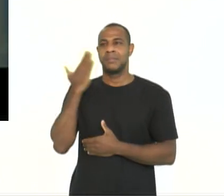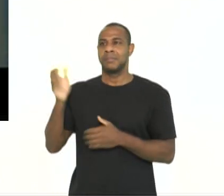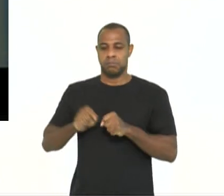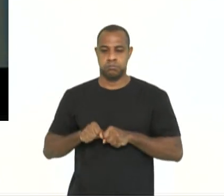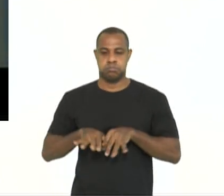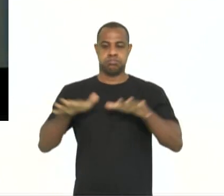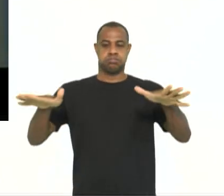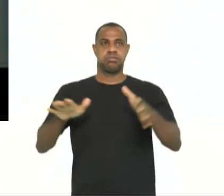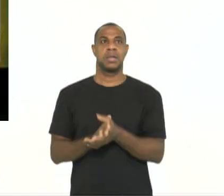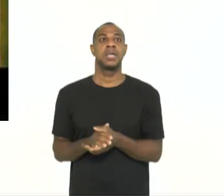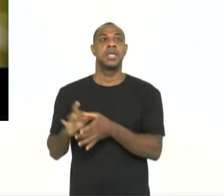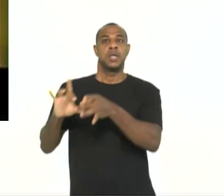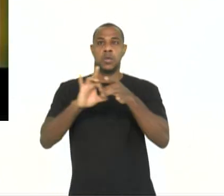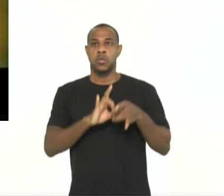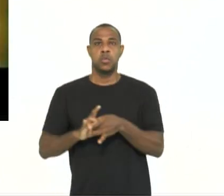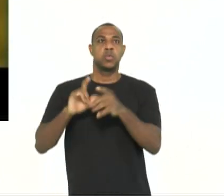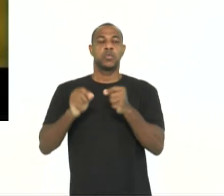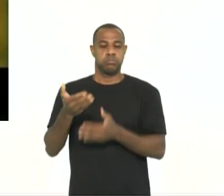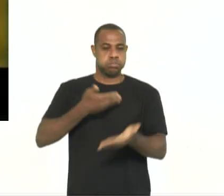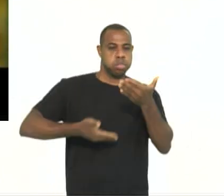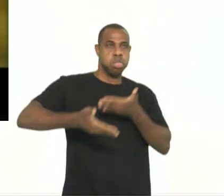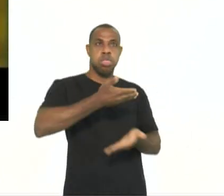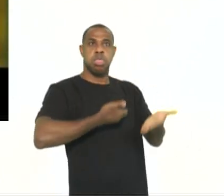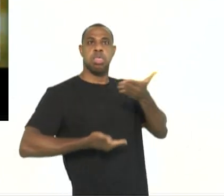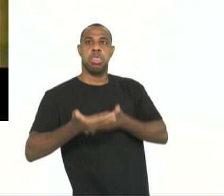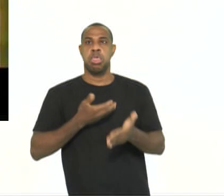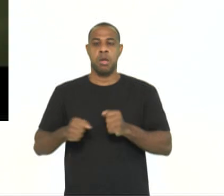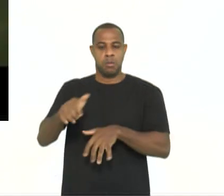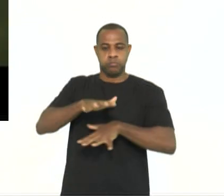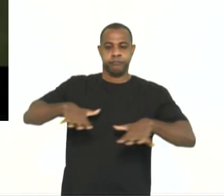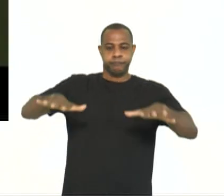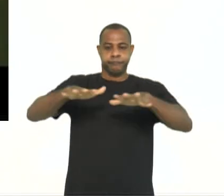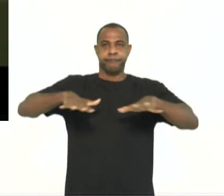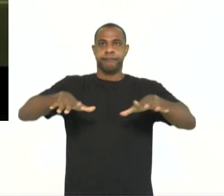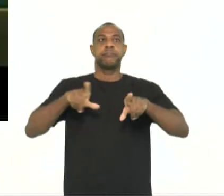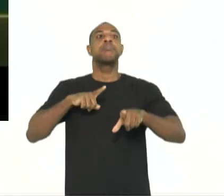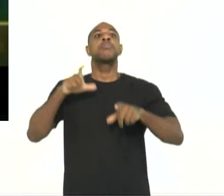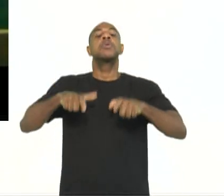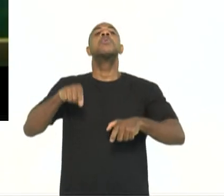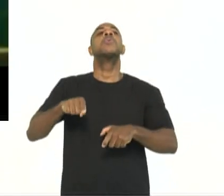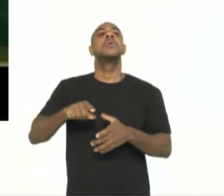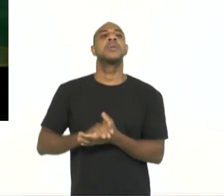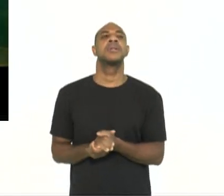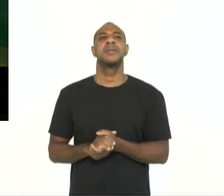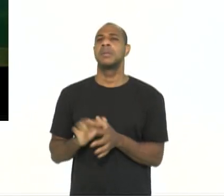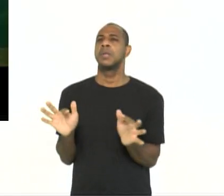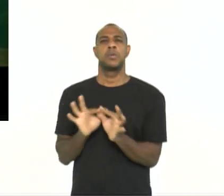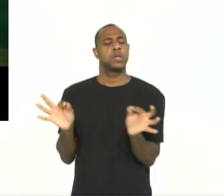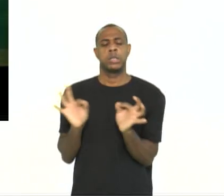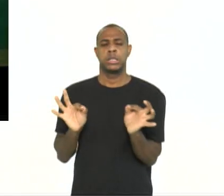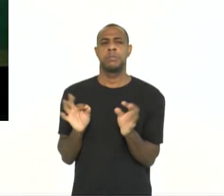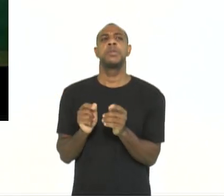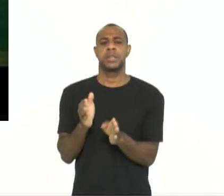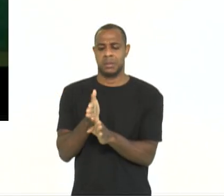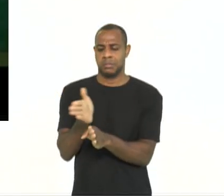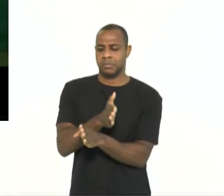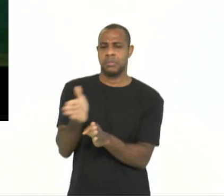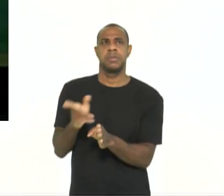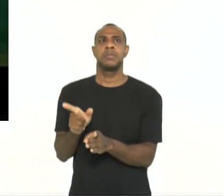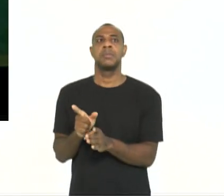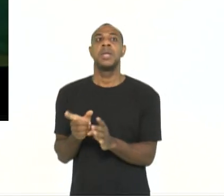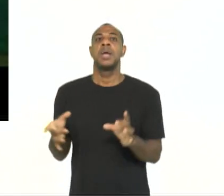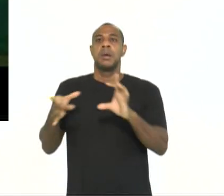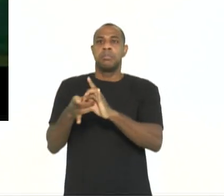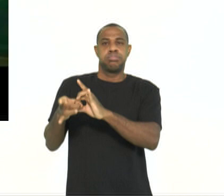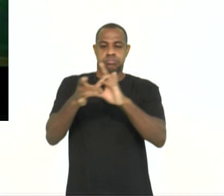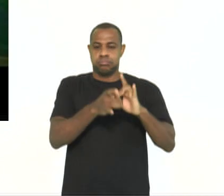E que juntos integram toda a região. Pois aqui não é uma simples fronteira, é território